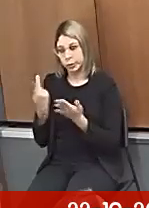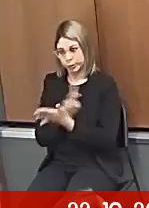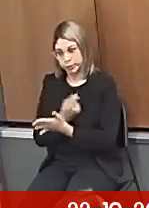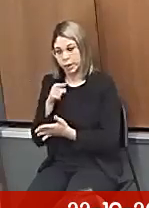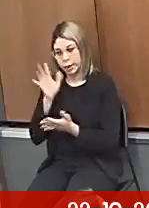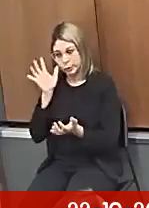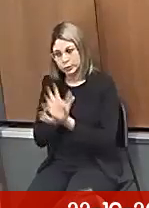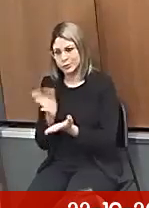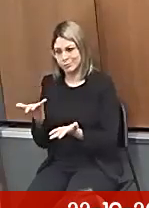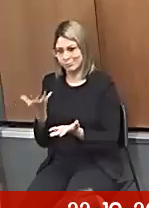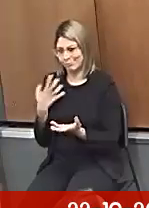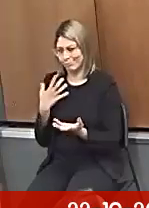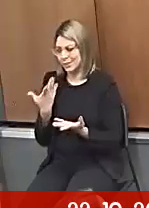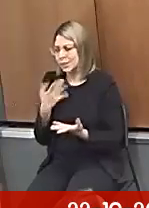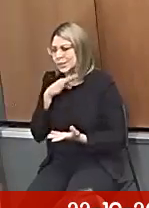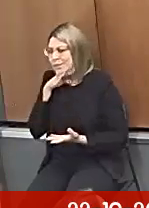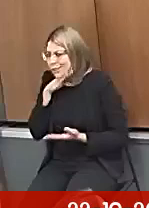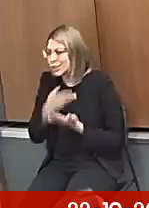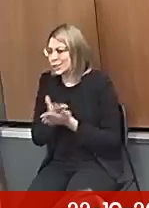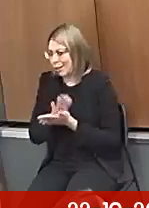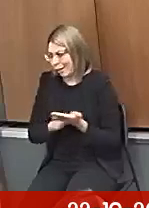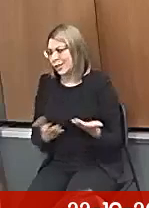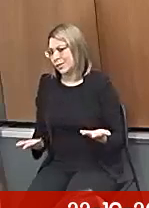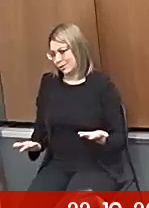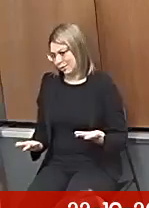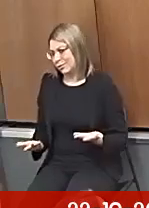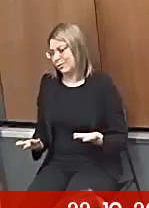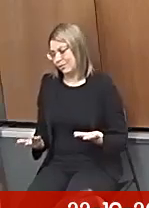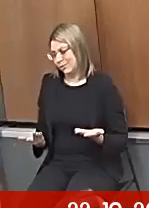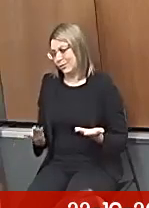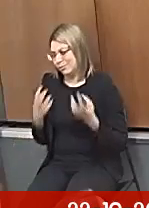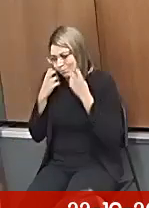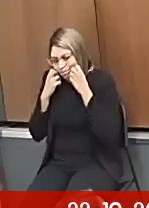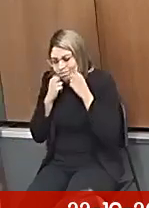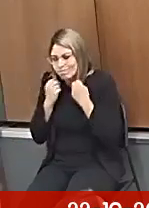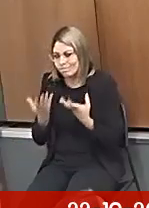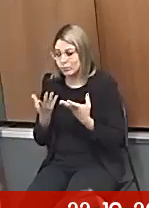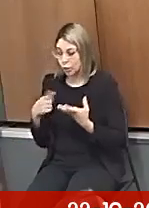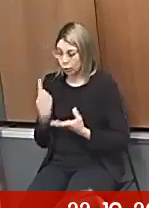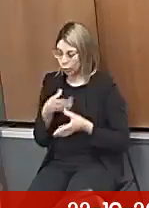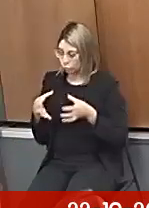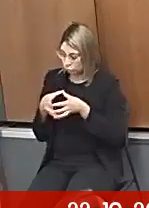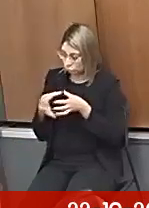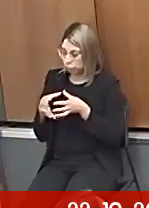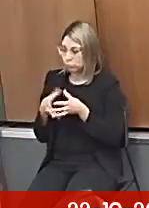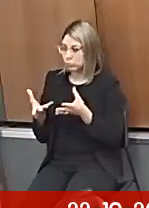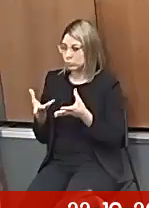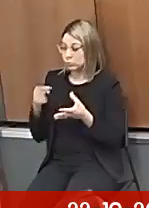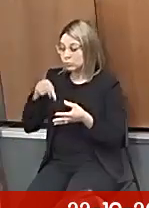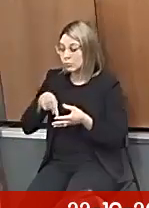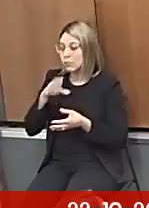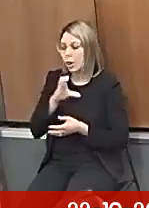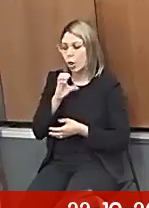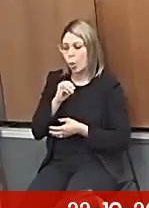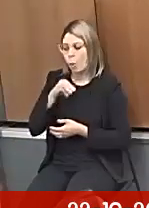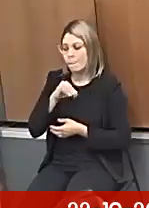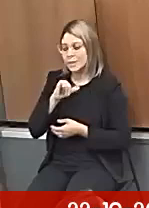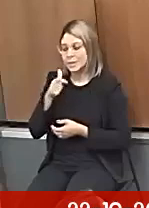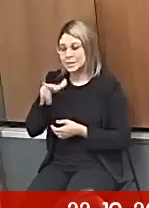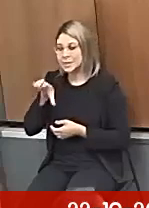tão constrangedora como essa. E, como membros dessa comissão, vale lembrar, é uma das comissões